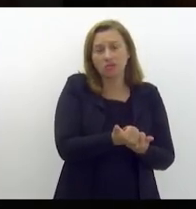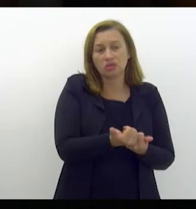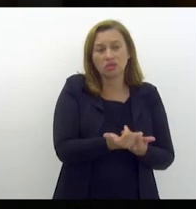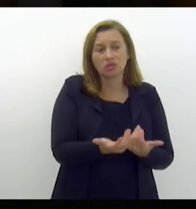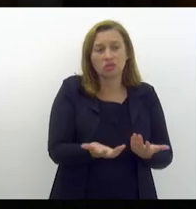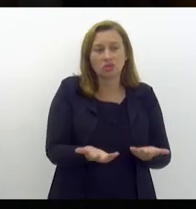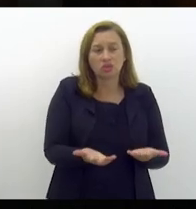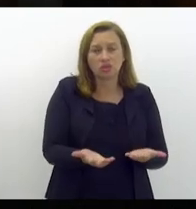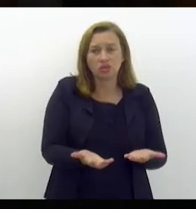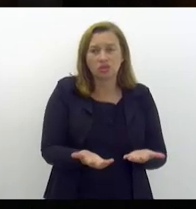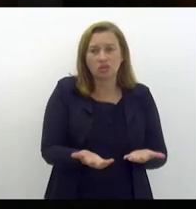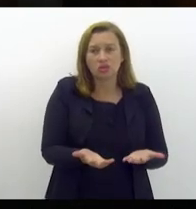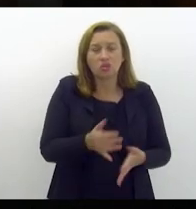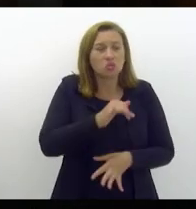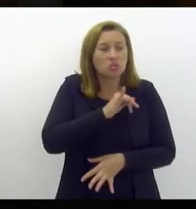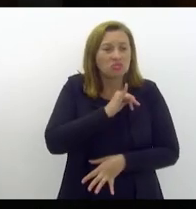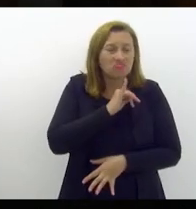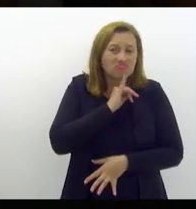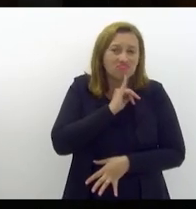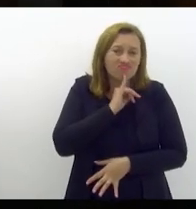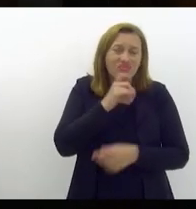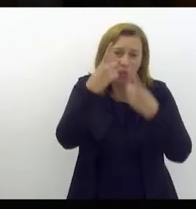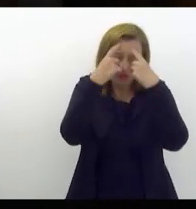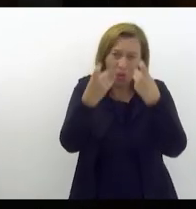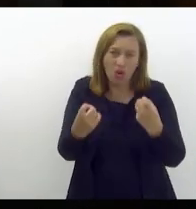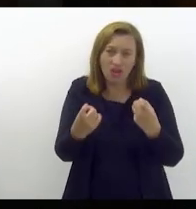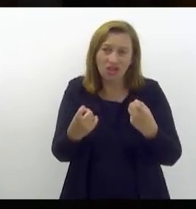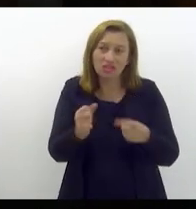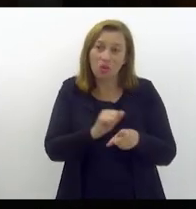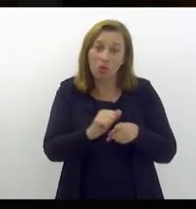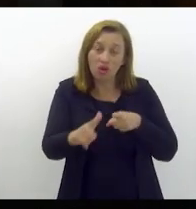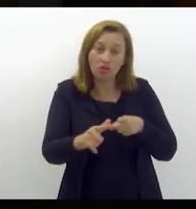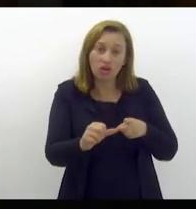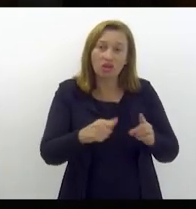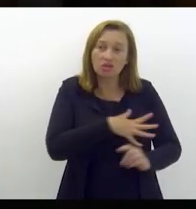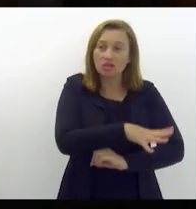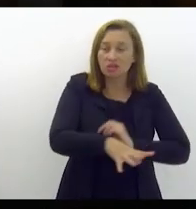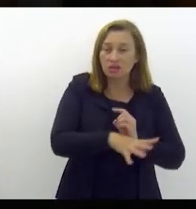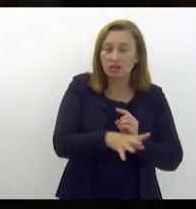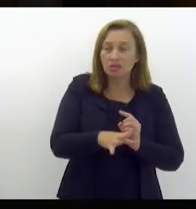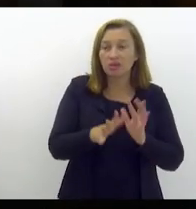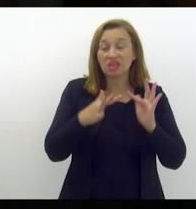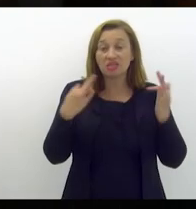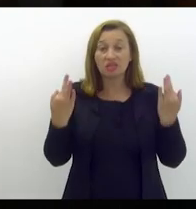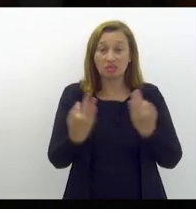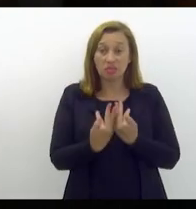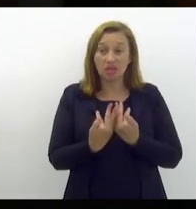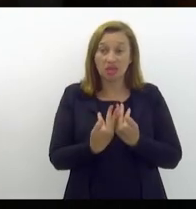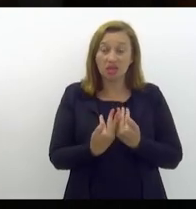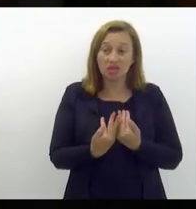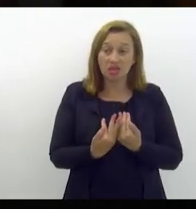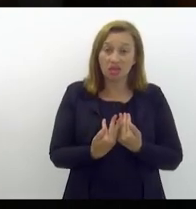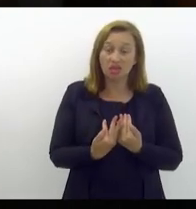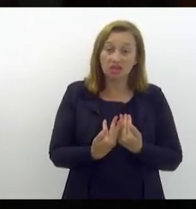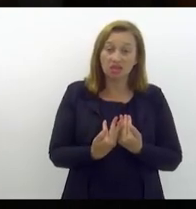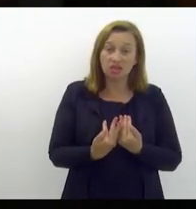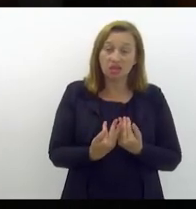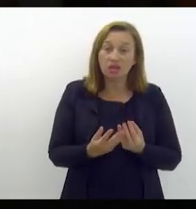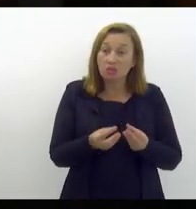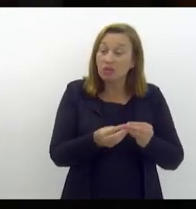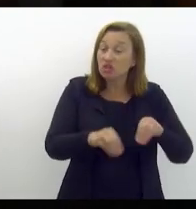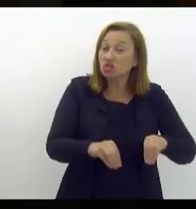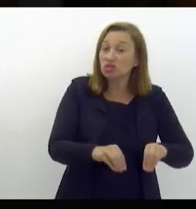situação extremamente violenta, aluguel social para essas famílias impactadas, trazer